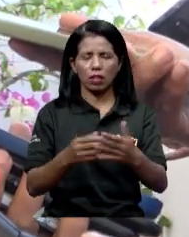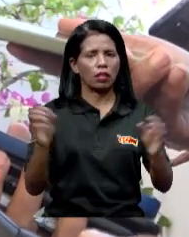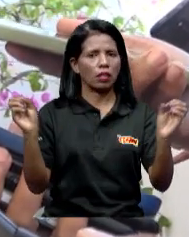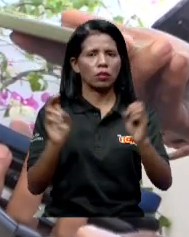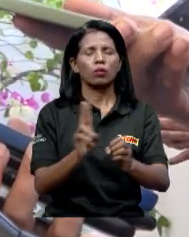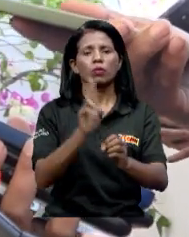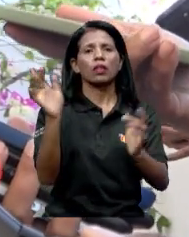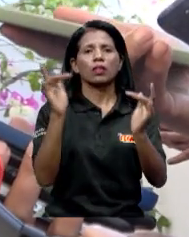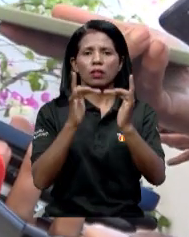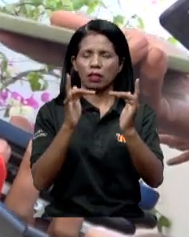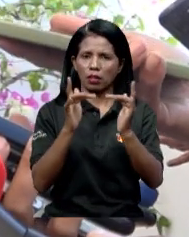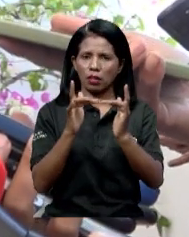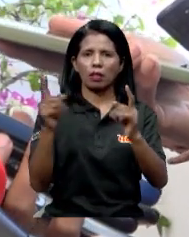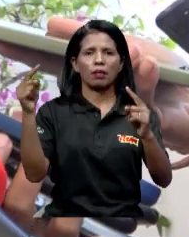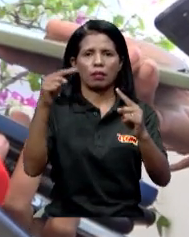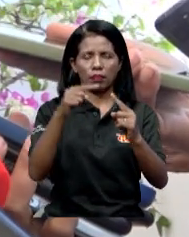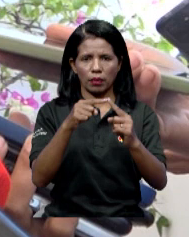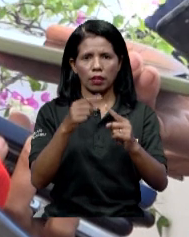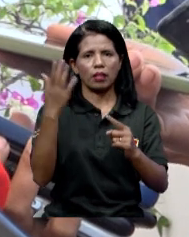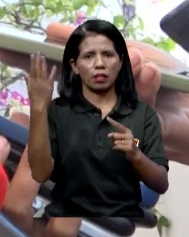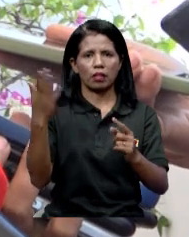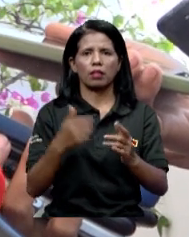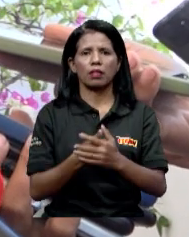usa internet, vai e a.